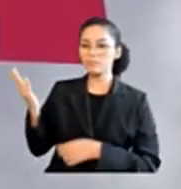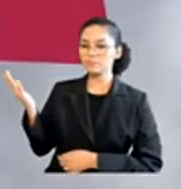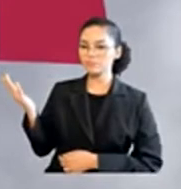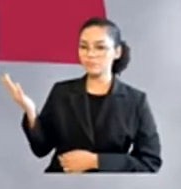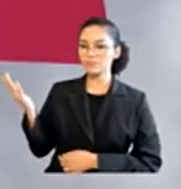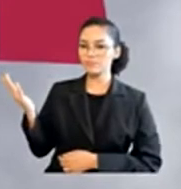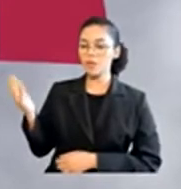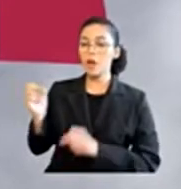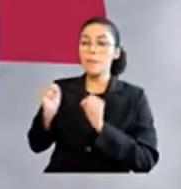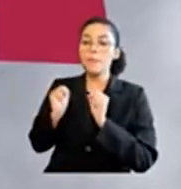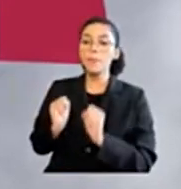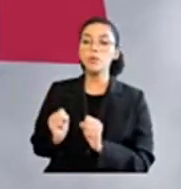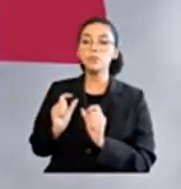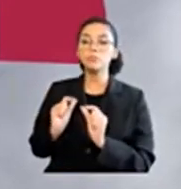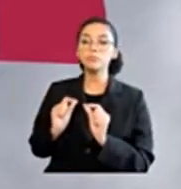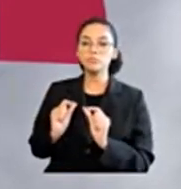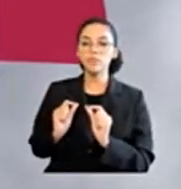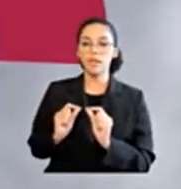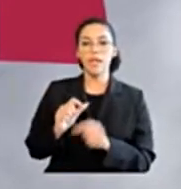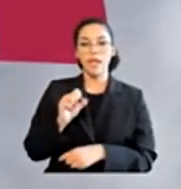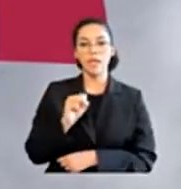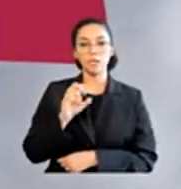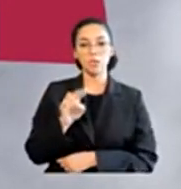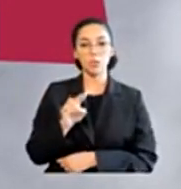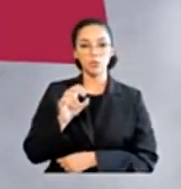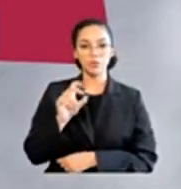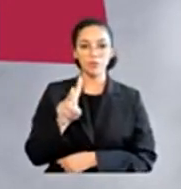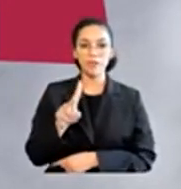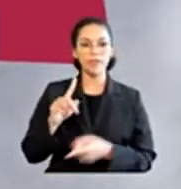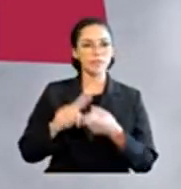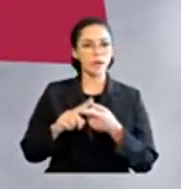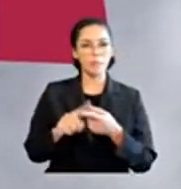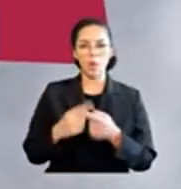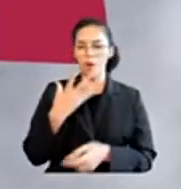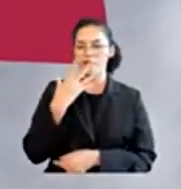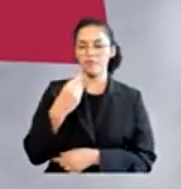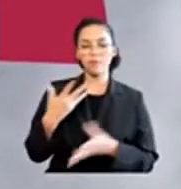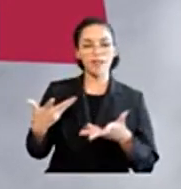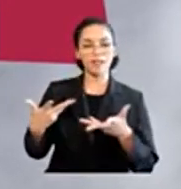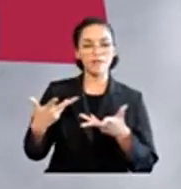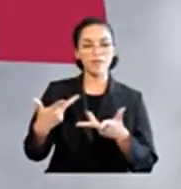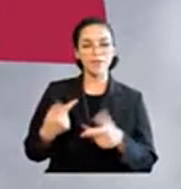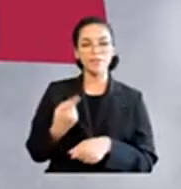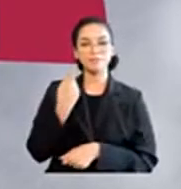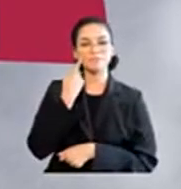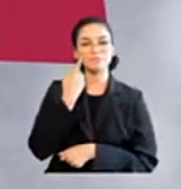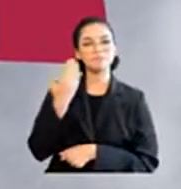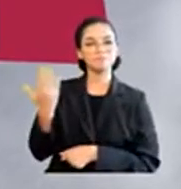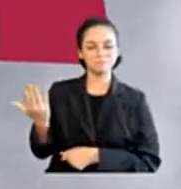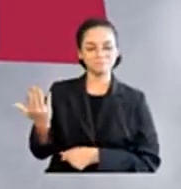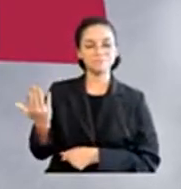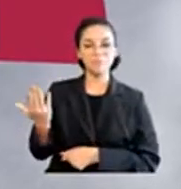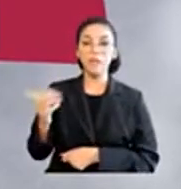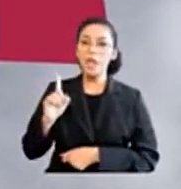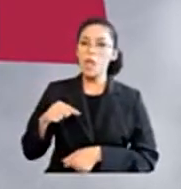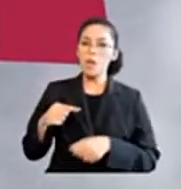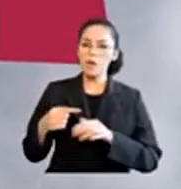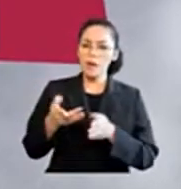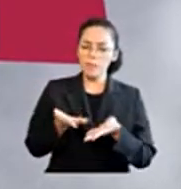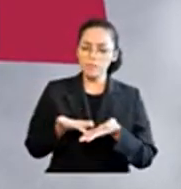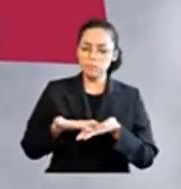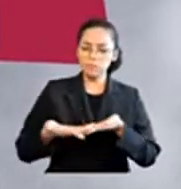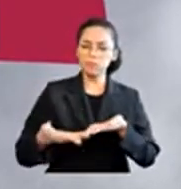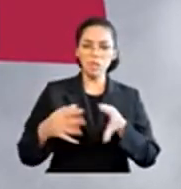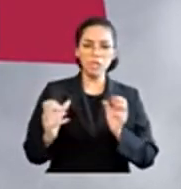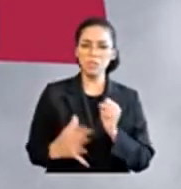hatches, SUVs e até uma van fantástica, como é o caso do novo Fiat Scudo. É uma plataforma super segura, modular e